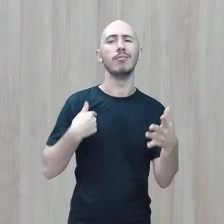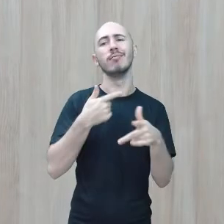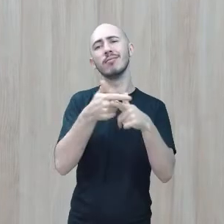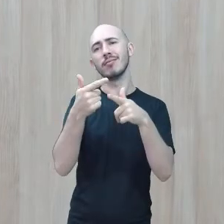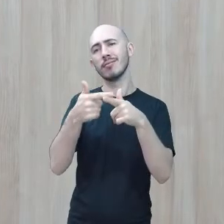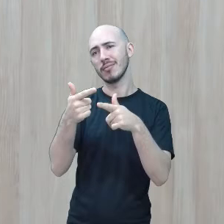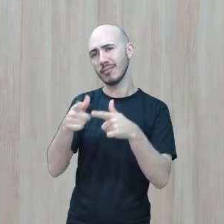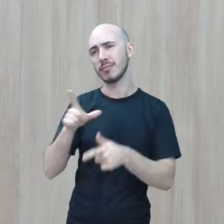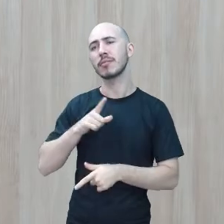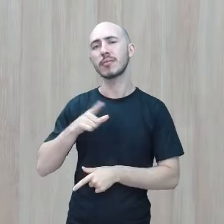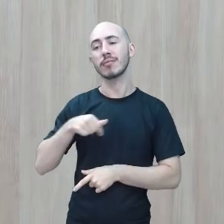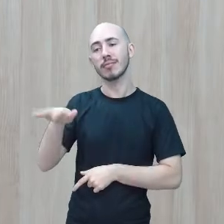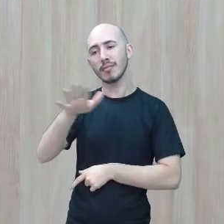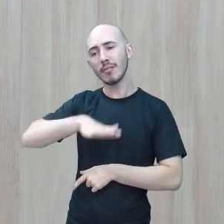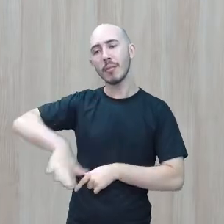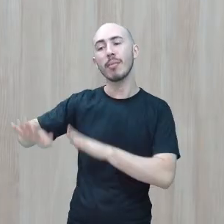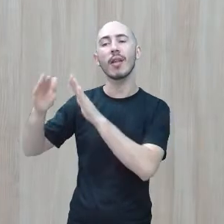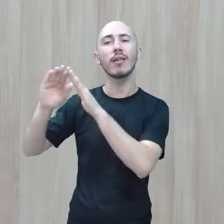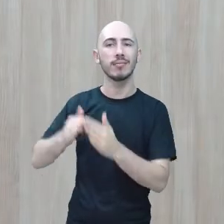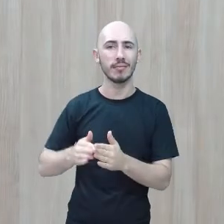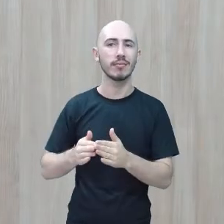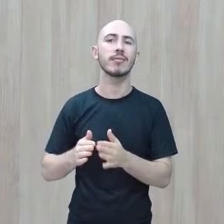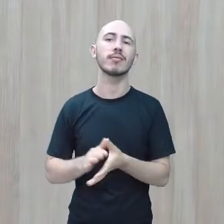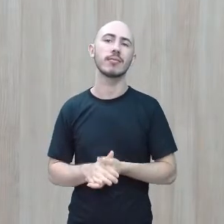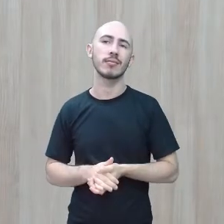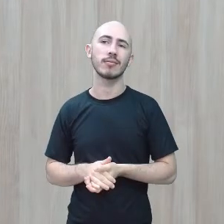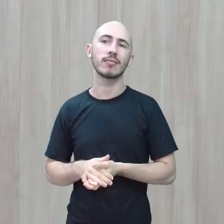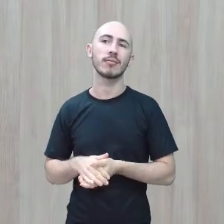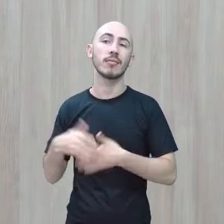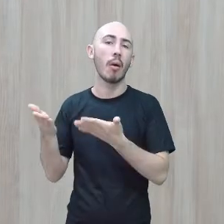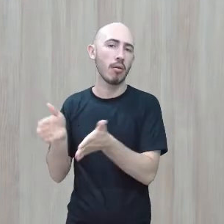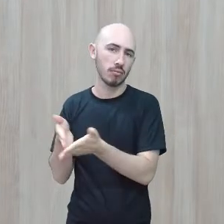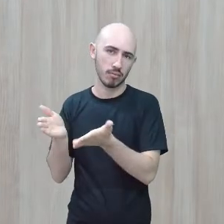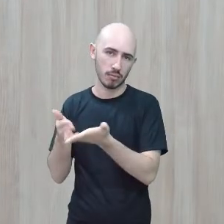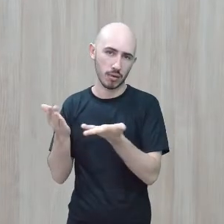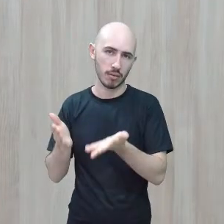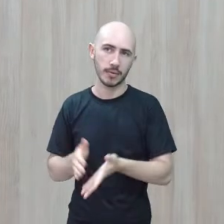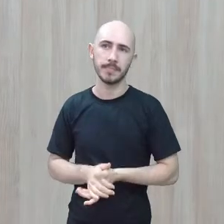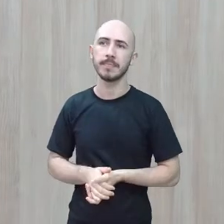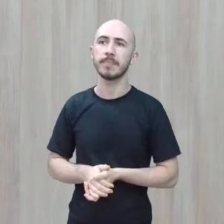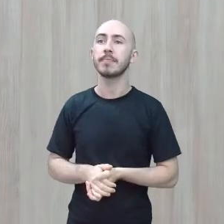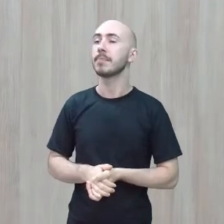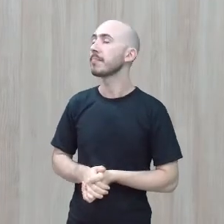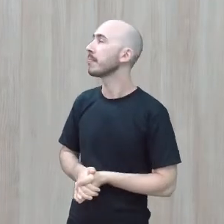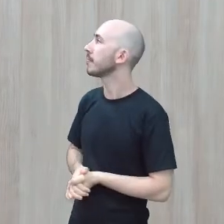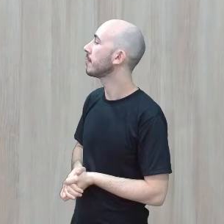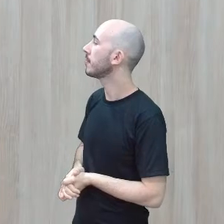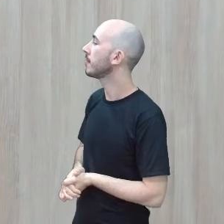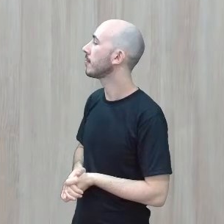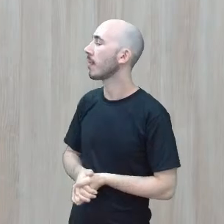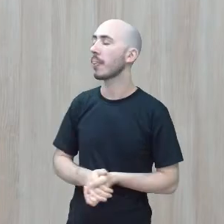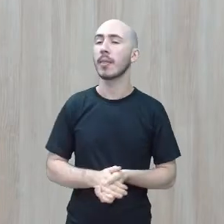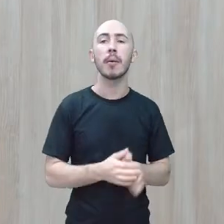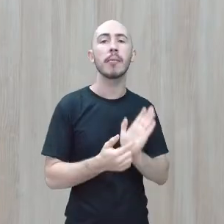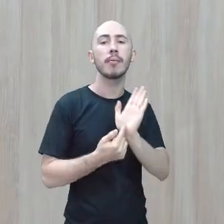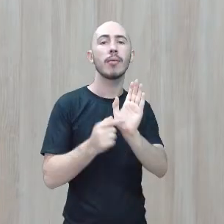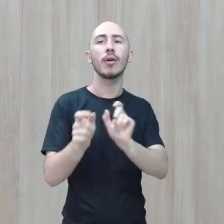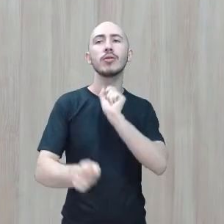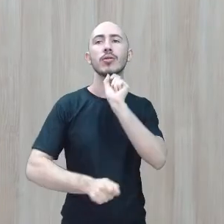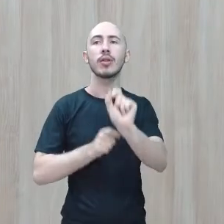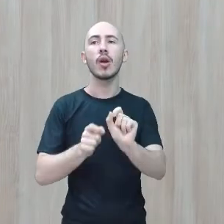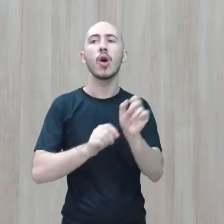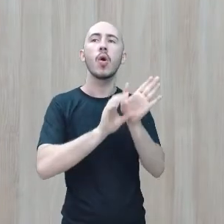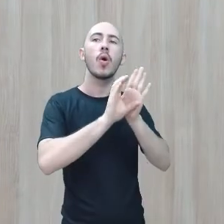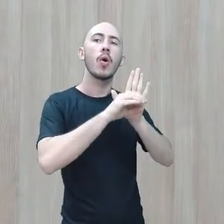problemáticas, principalmente para essas populações de baixa renda. E aí a gente vem e traz a questão do